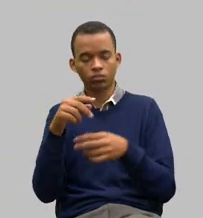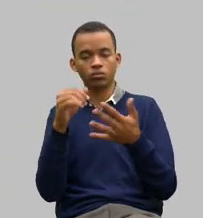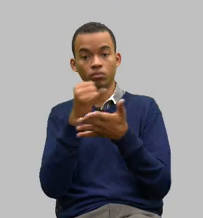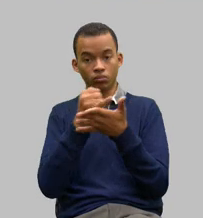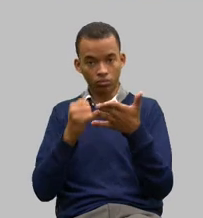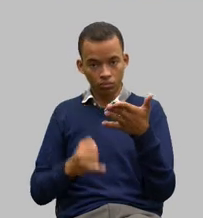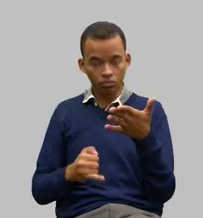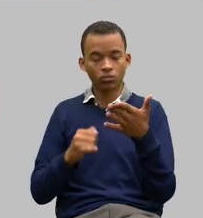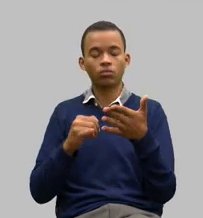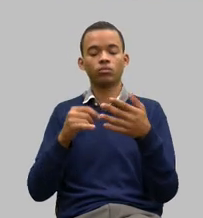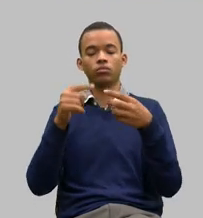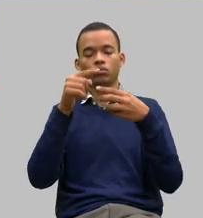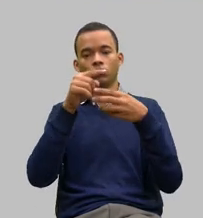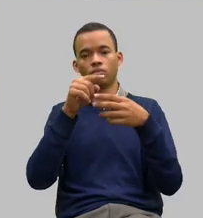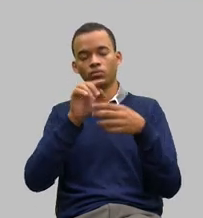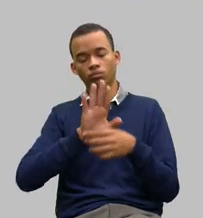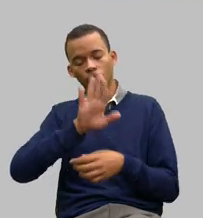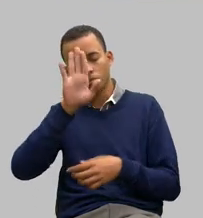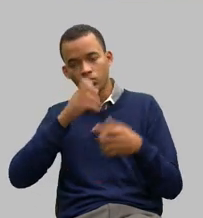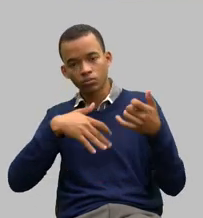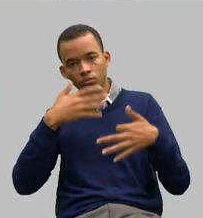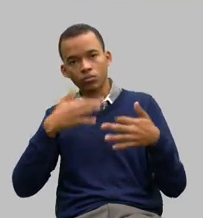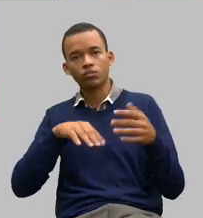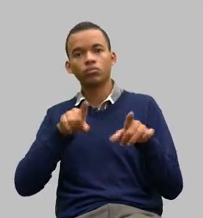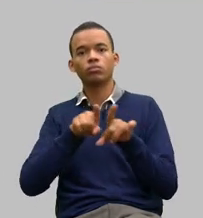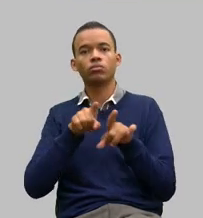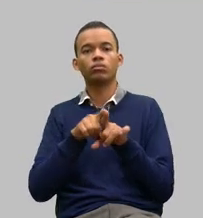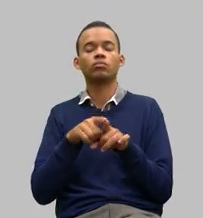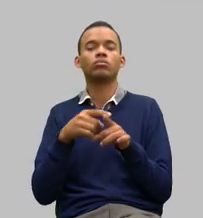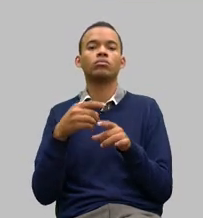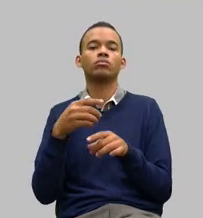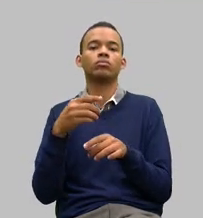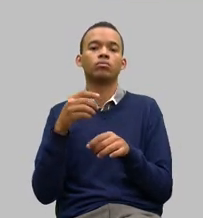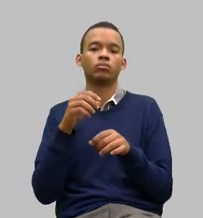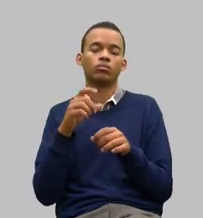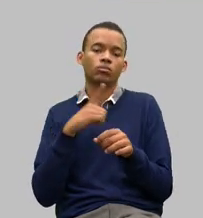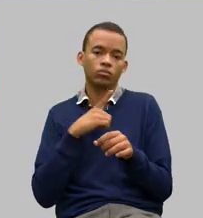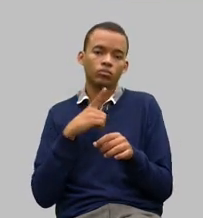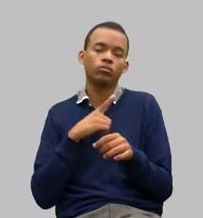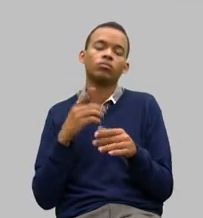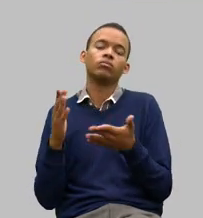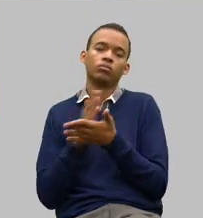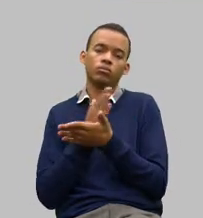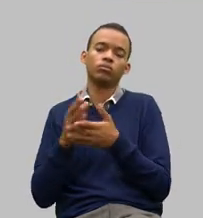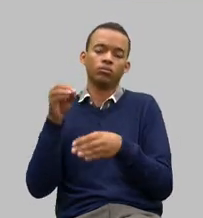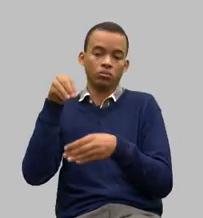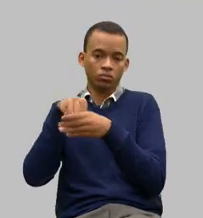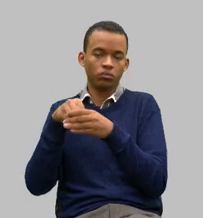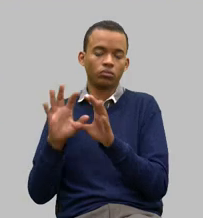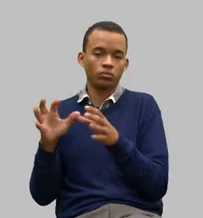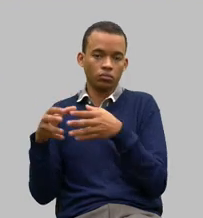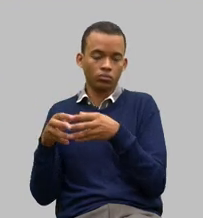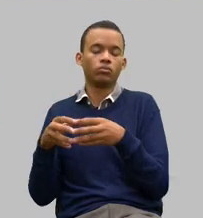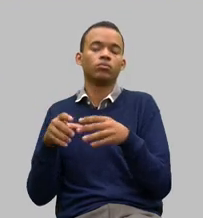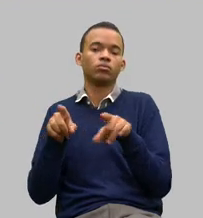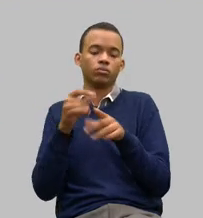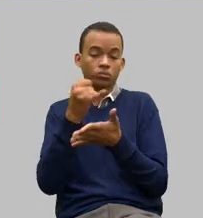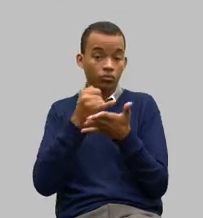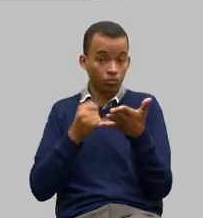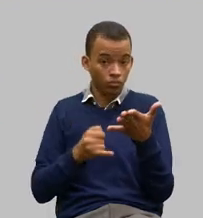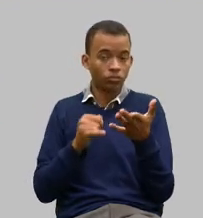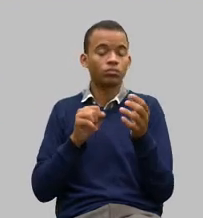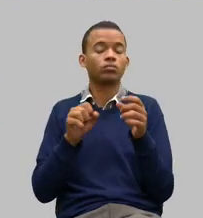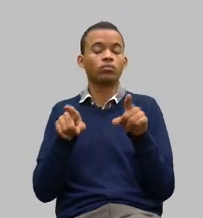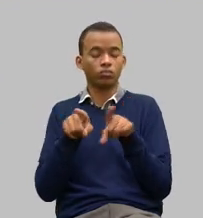inscrição terceiro membros das comissões participantes por ordem de inscrição quarto líderes